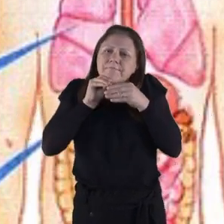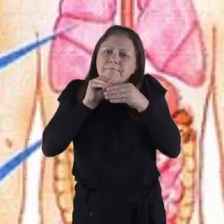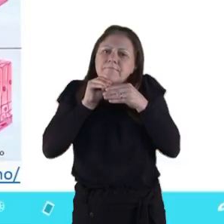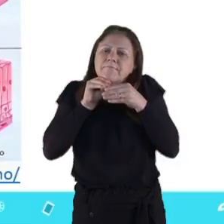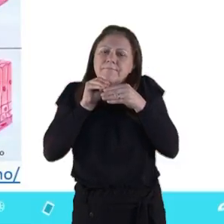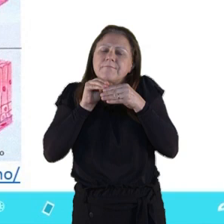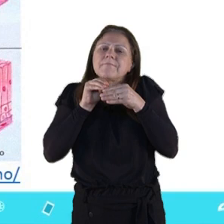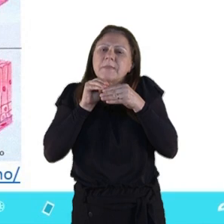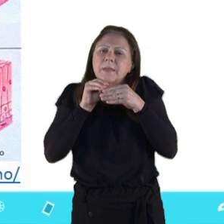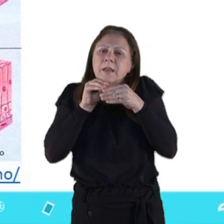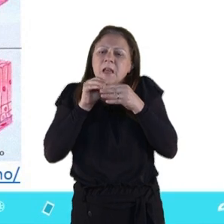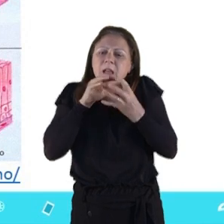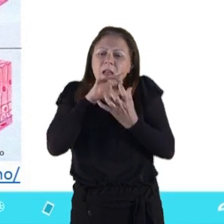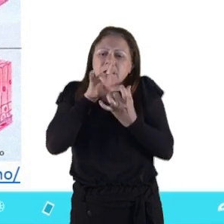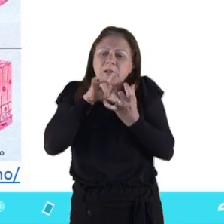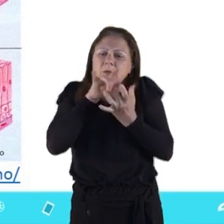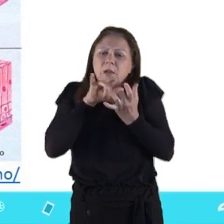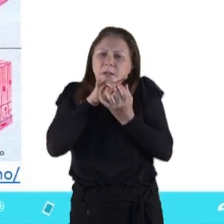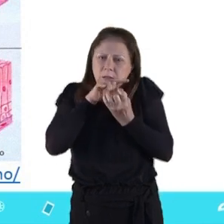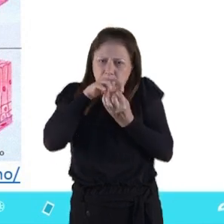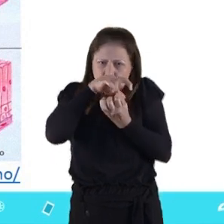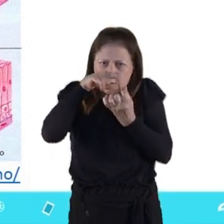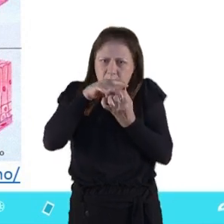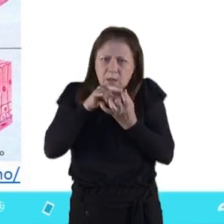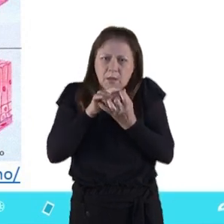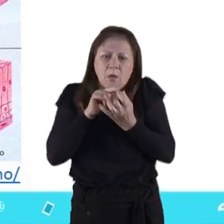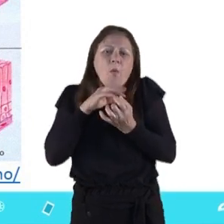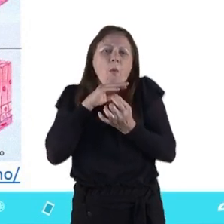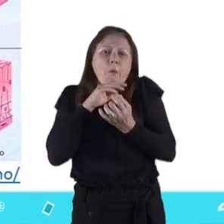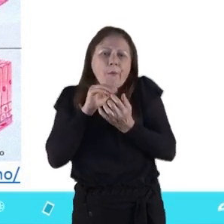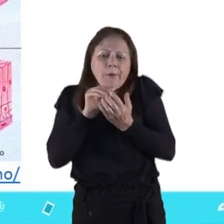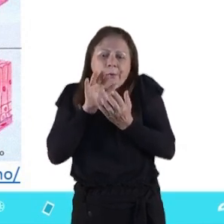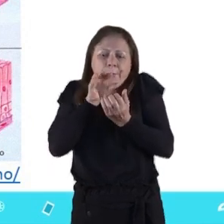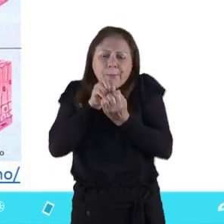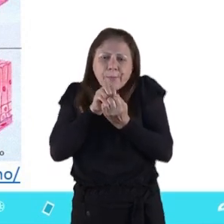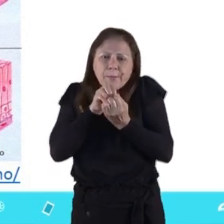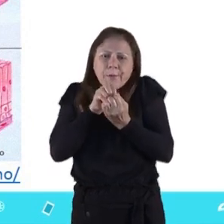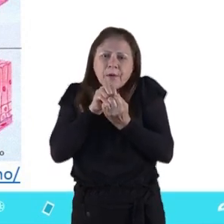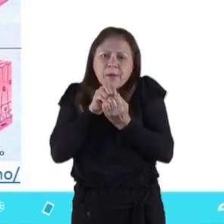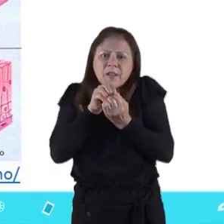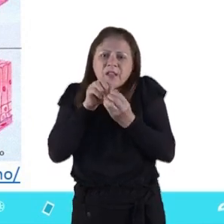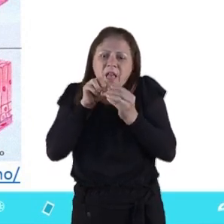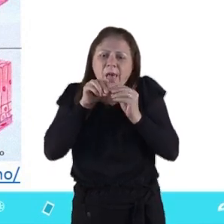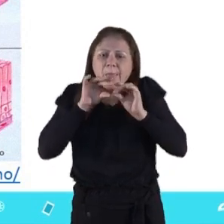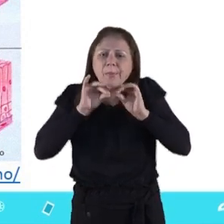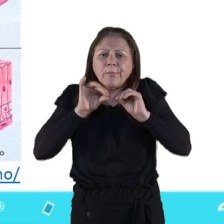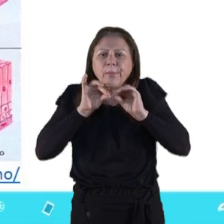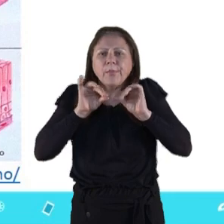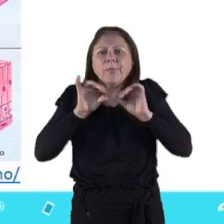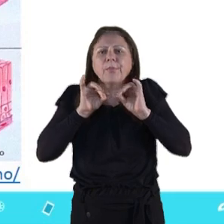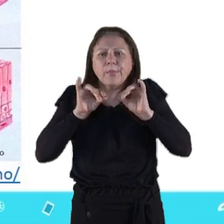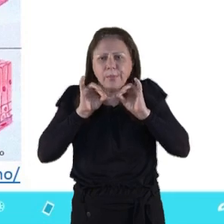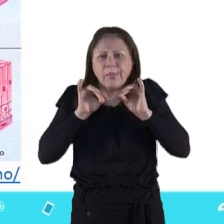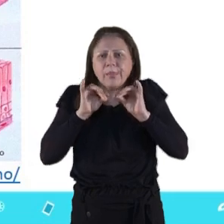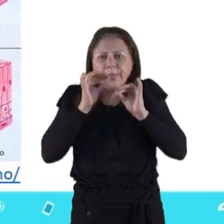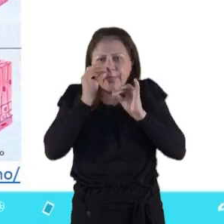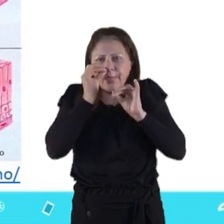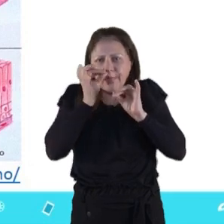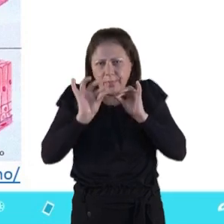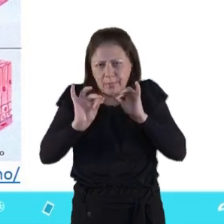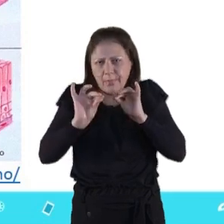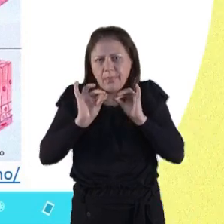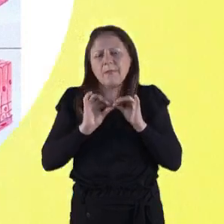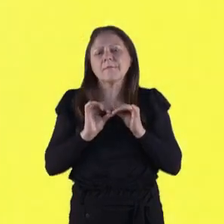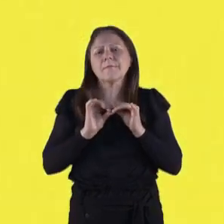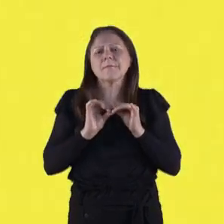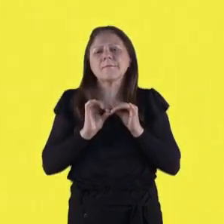sujeiras, nessas pequenas moléculas que não são interessantes e seguram ali, formando muco, né? Que é o famoso catarro